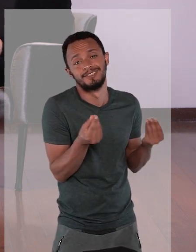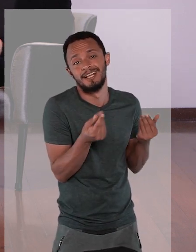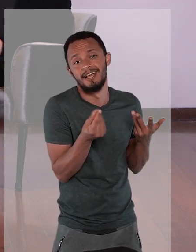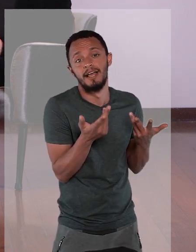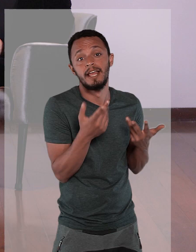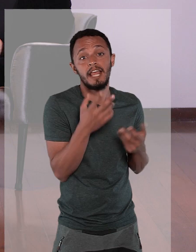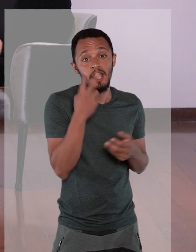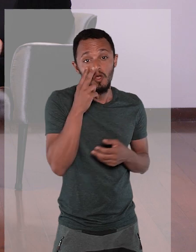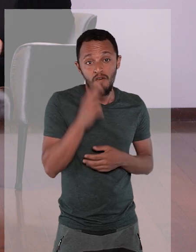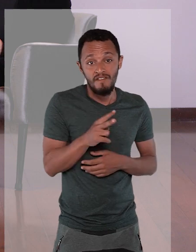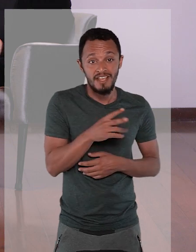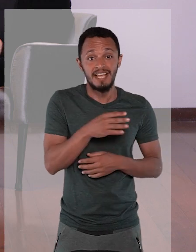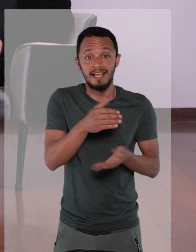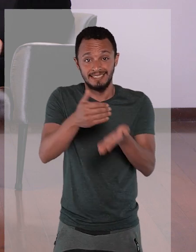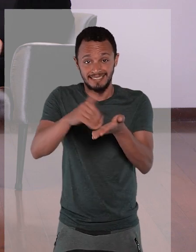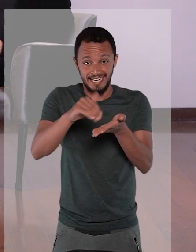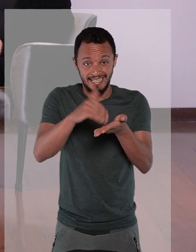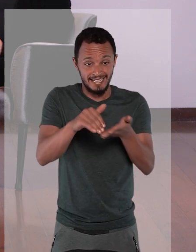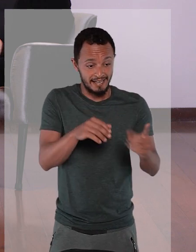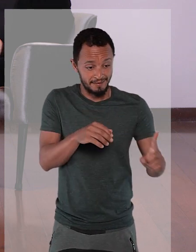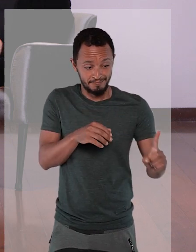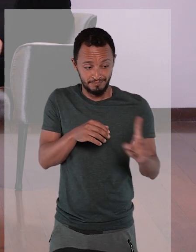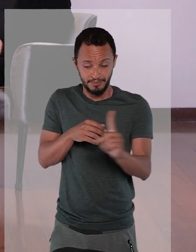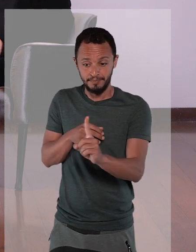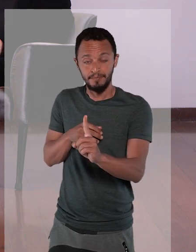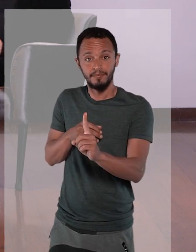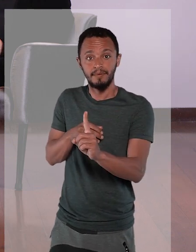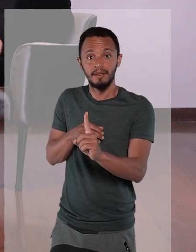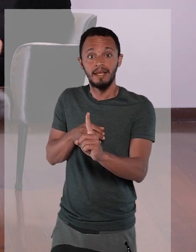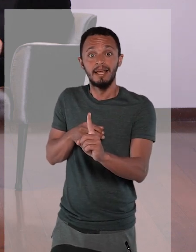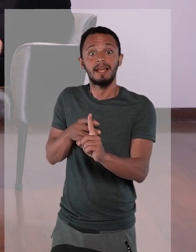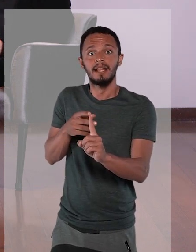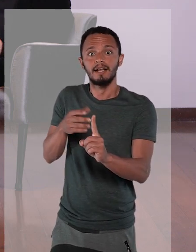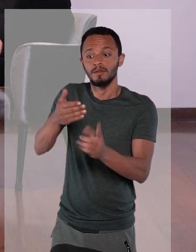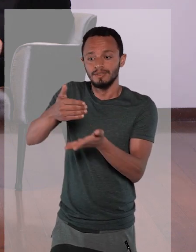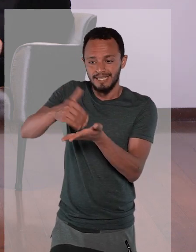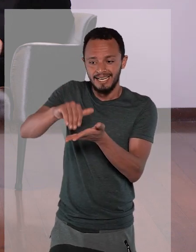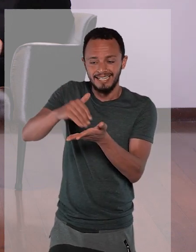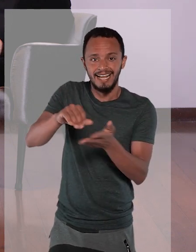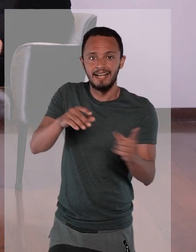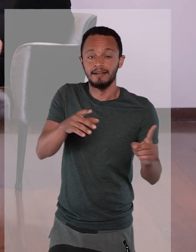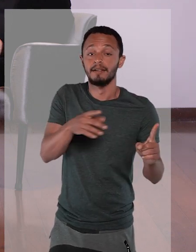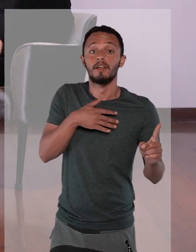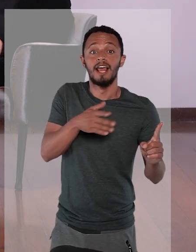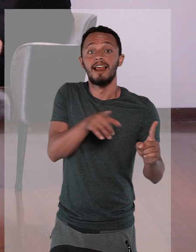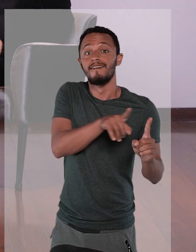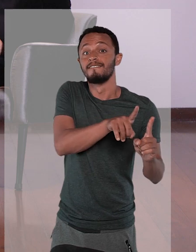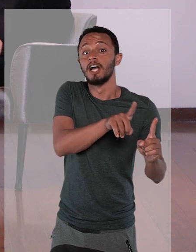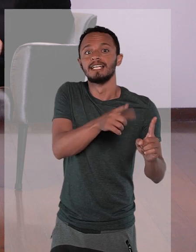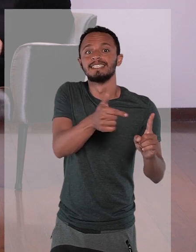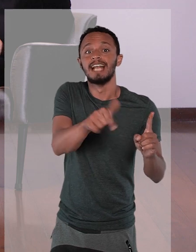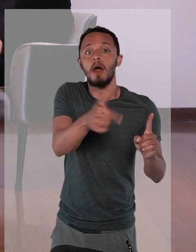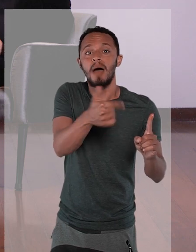no consultório. Um dia eu cheguei e a menina estava lá. É um exemplo, qualquer um aqui, colega, deve ter a mesma coisa para contar. A menina